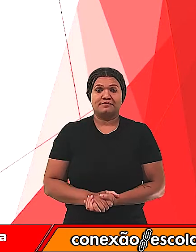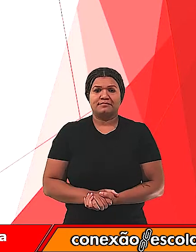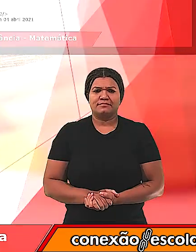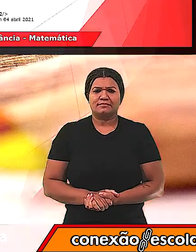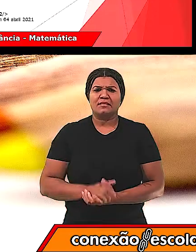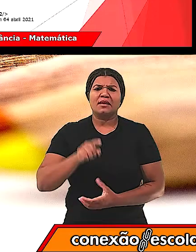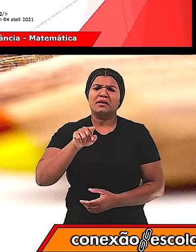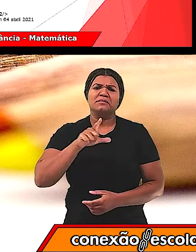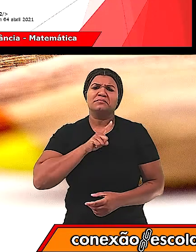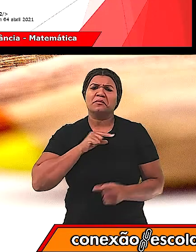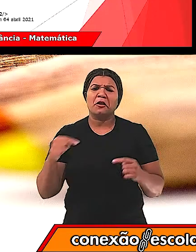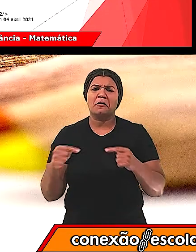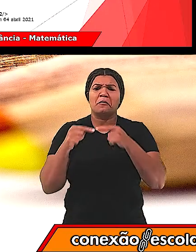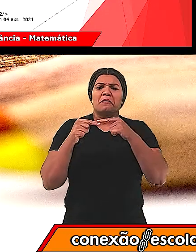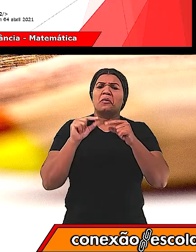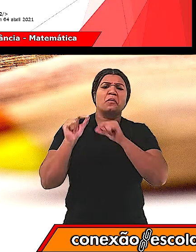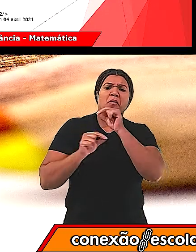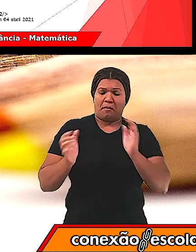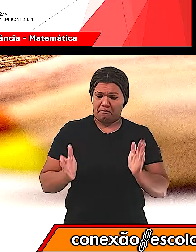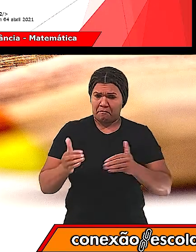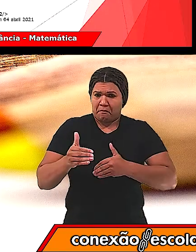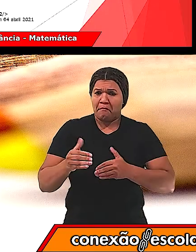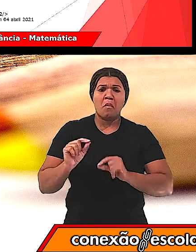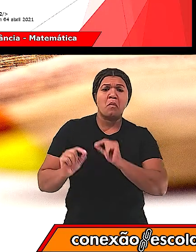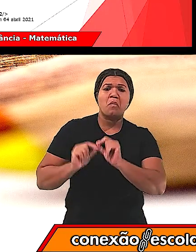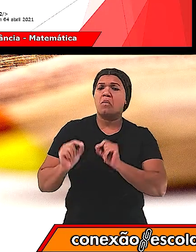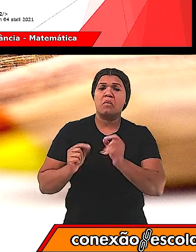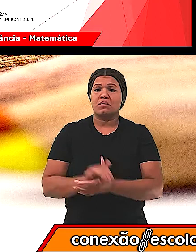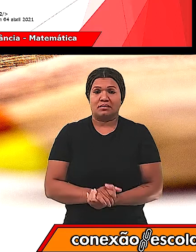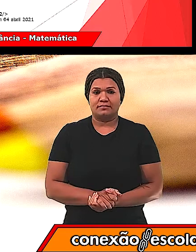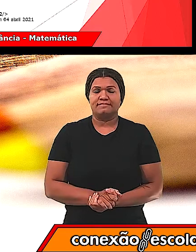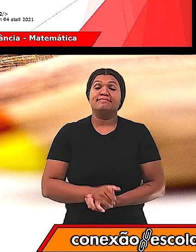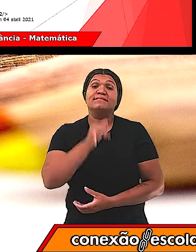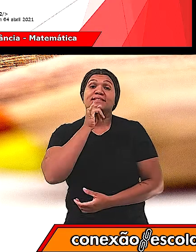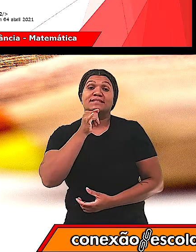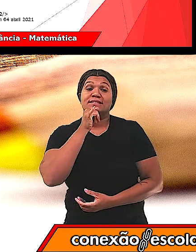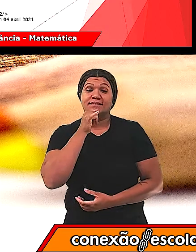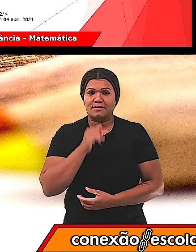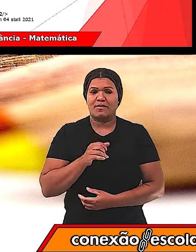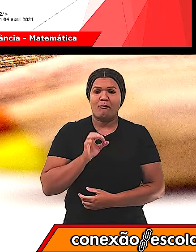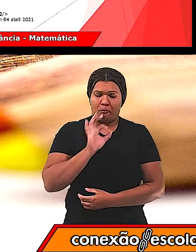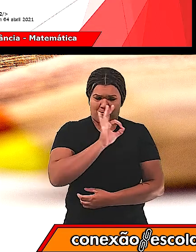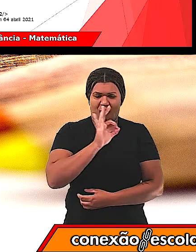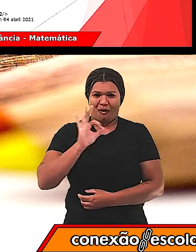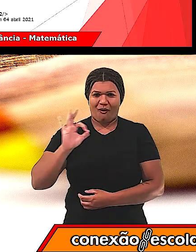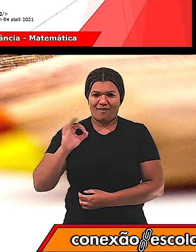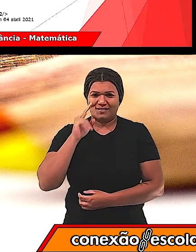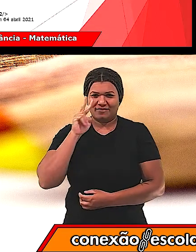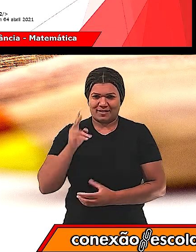que isso tem a ver com a máquina de Isabela? Vamos supor que essas bolinhas de